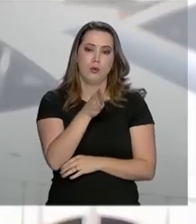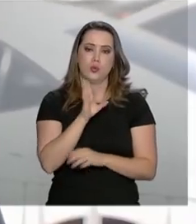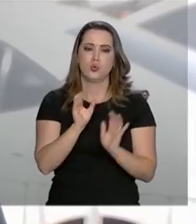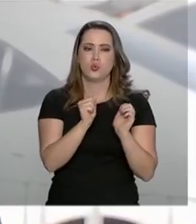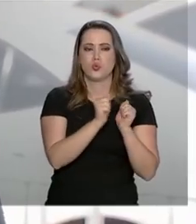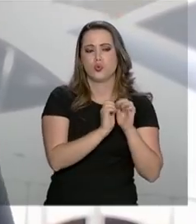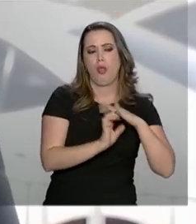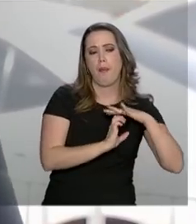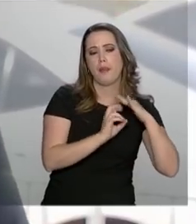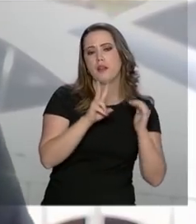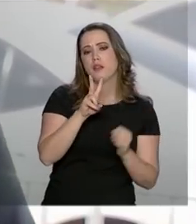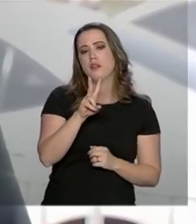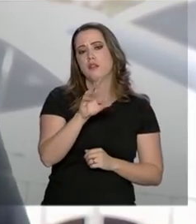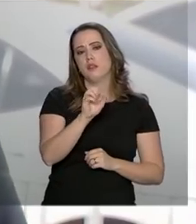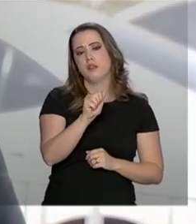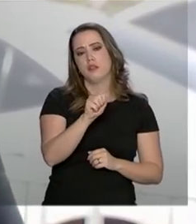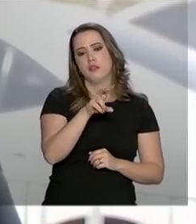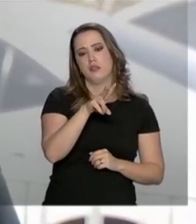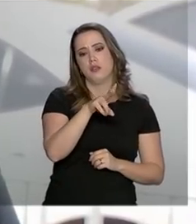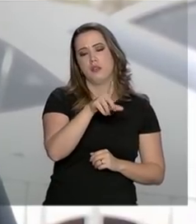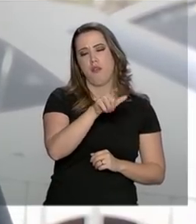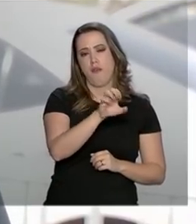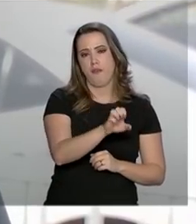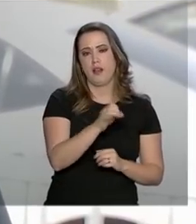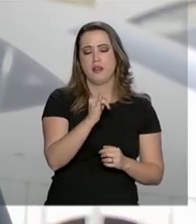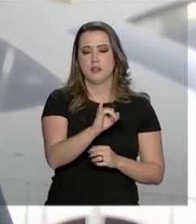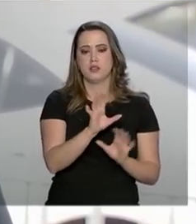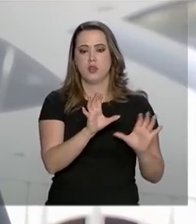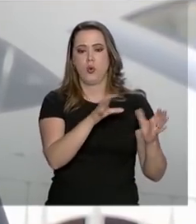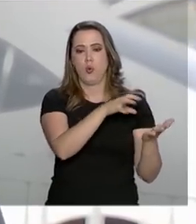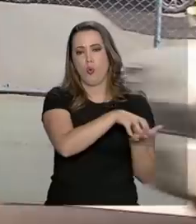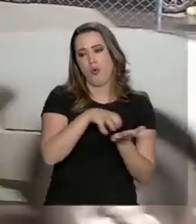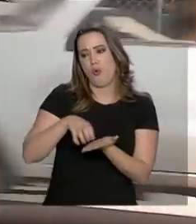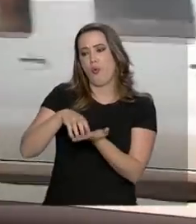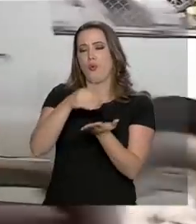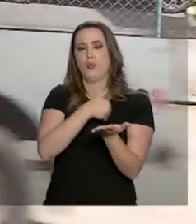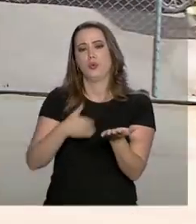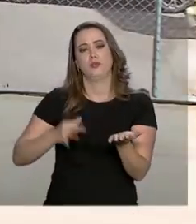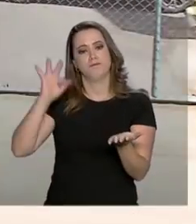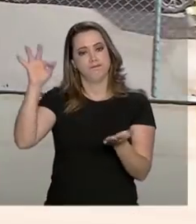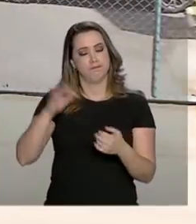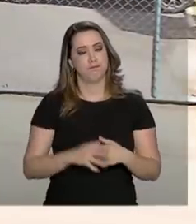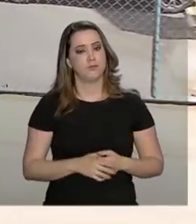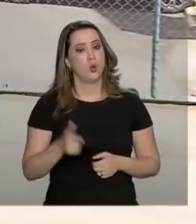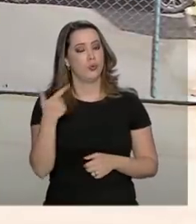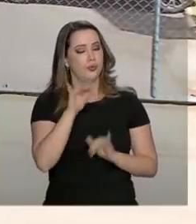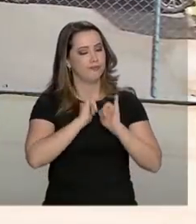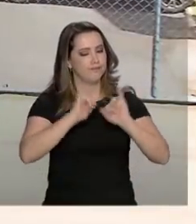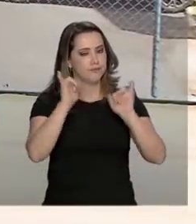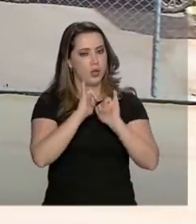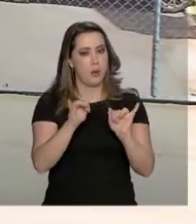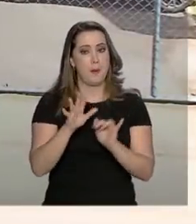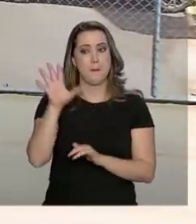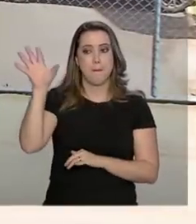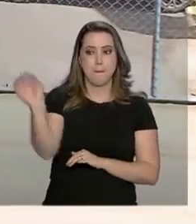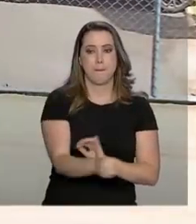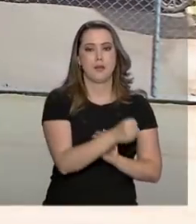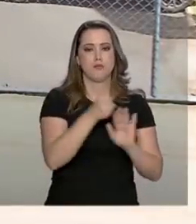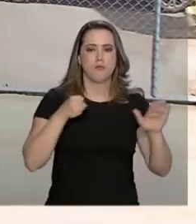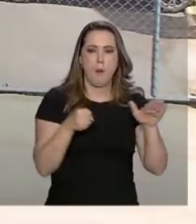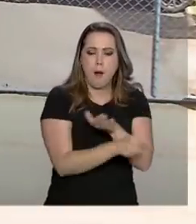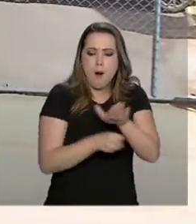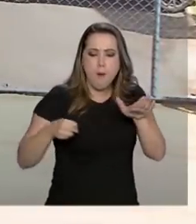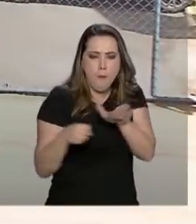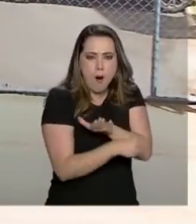à Vale, junto, enfim, eventuais órgãos federais. Outra notícia do dia foi a prisão de 5 pessoas a pedido